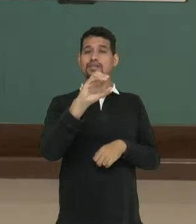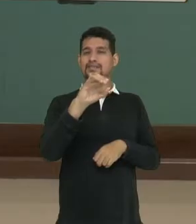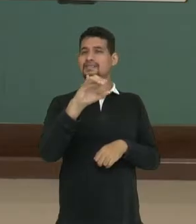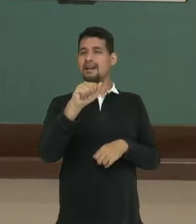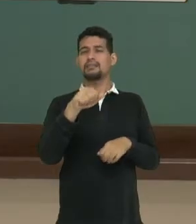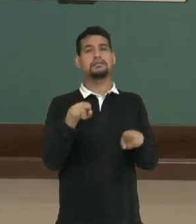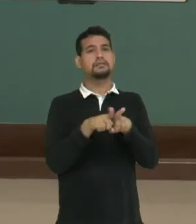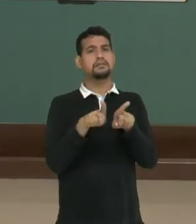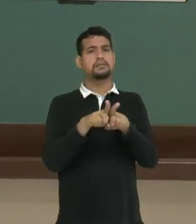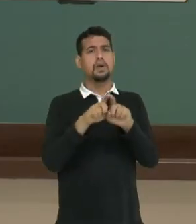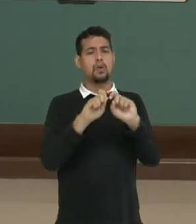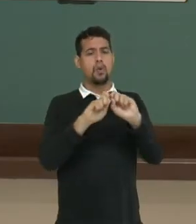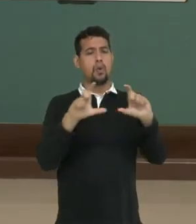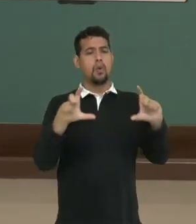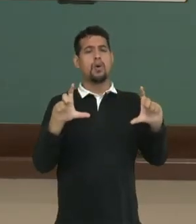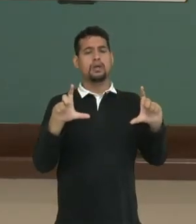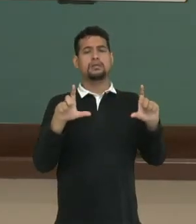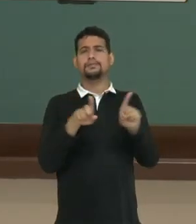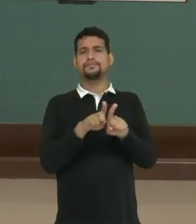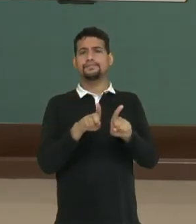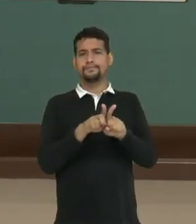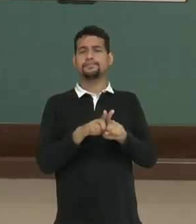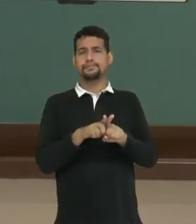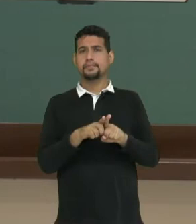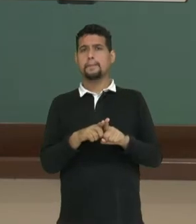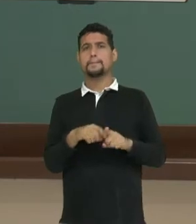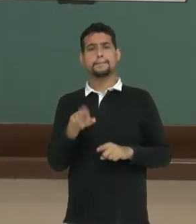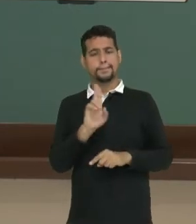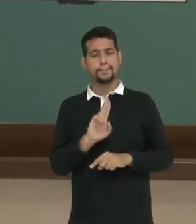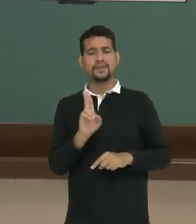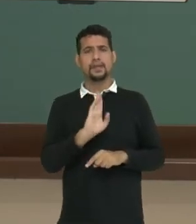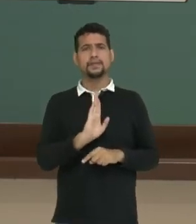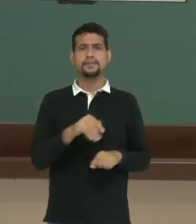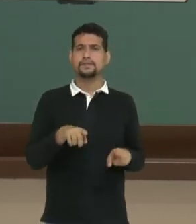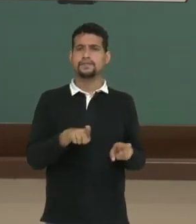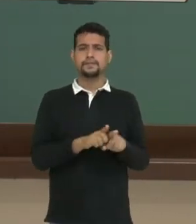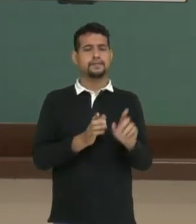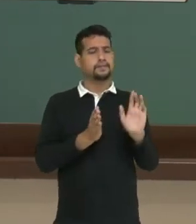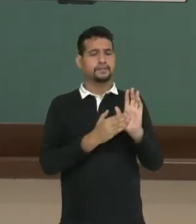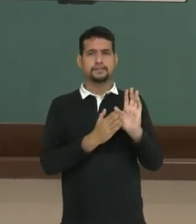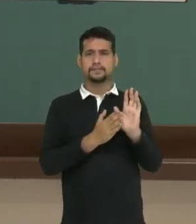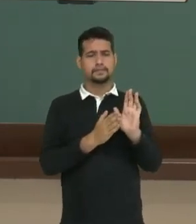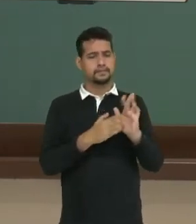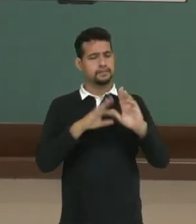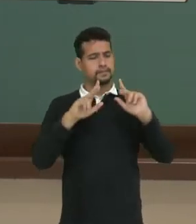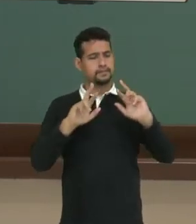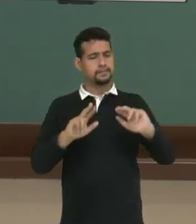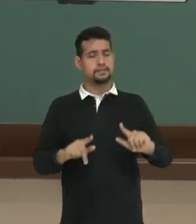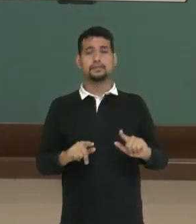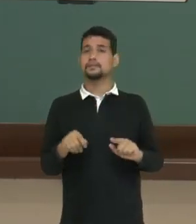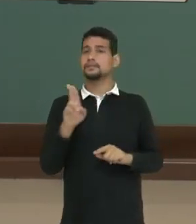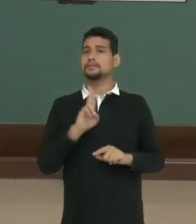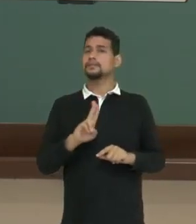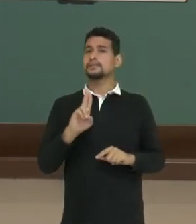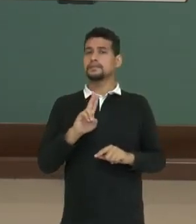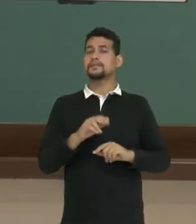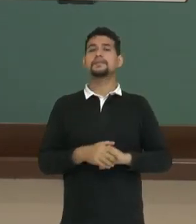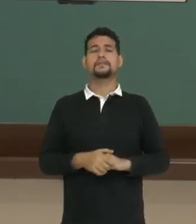o slogan também geralmente é utilizado nas campanhas publicitárias, né, e também nas